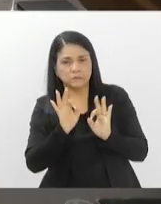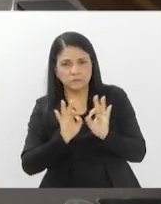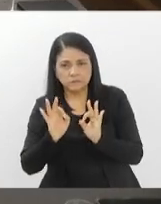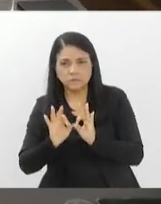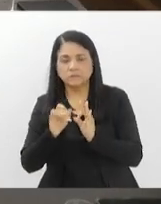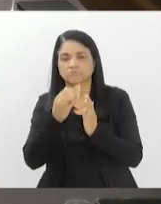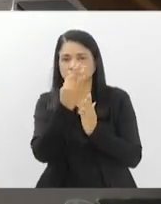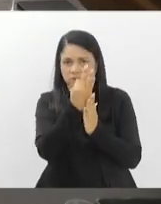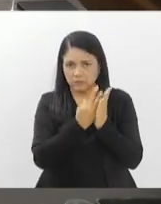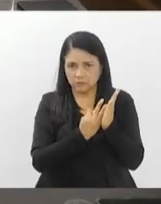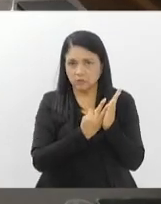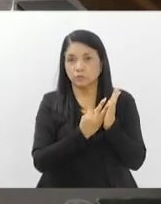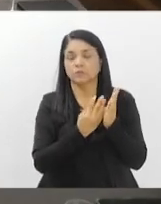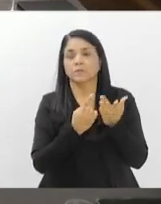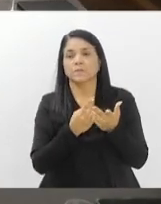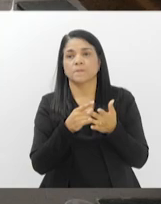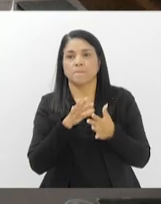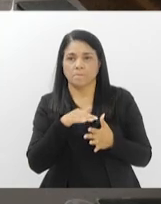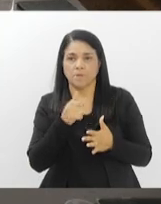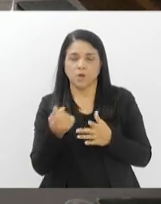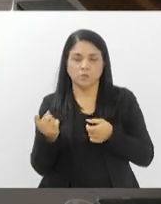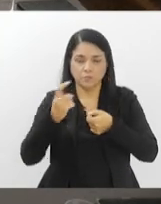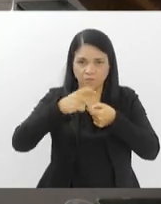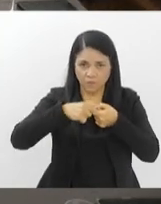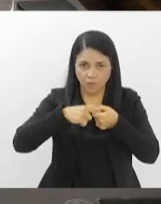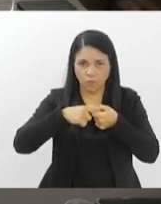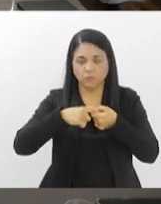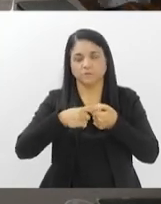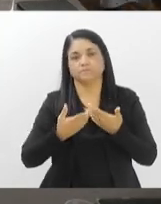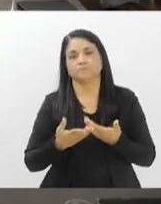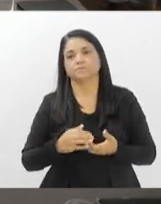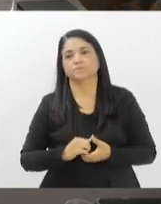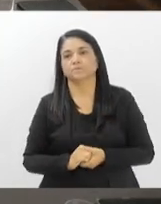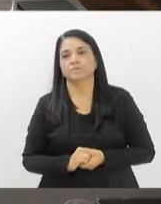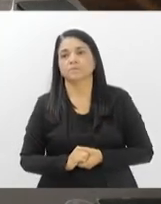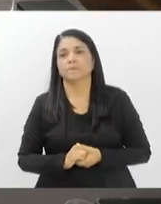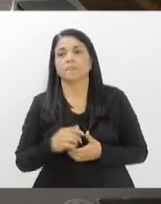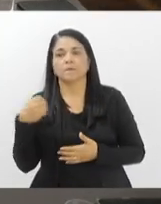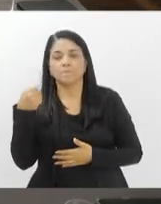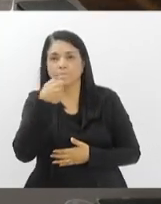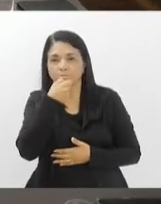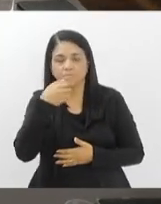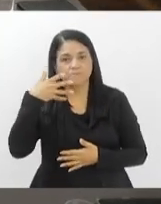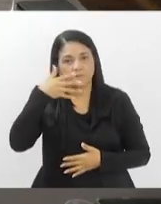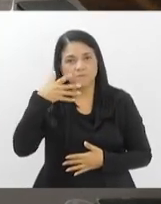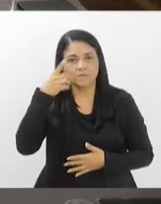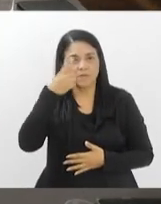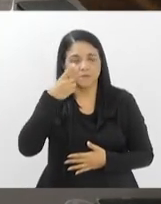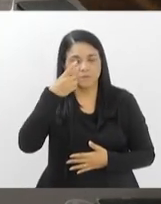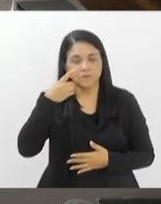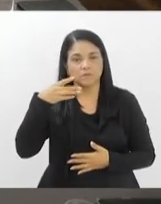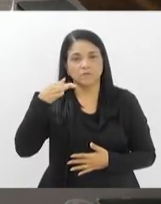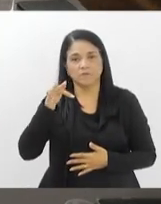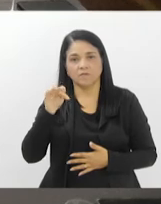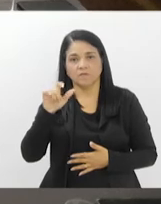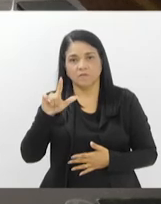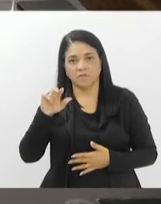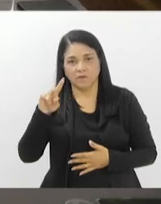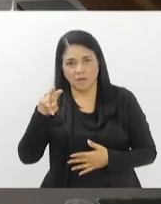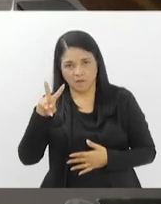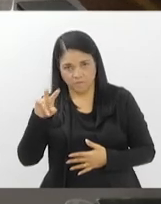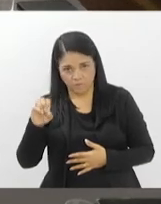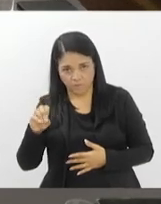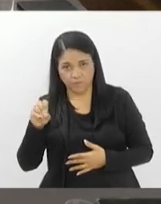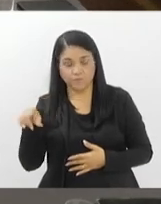correções e a gente devolve em seguida. Passar a palavra ao deputado Flávio Serafini. Presidente, acho que esse